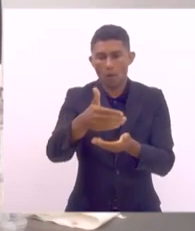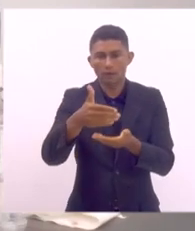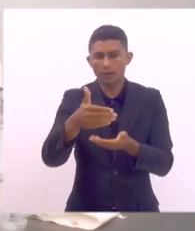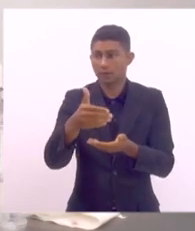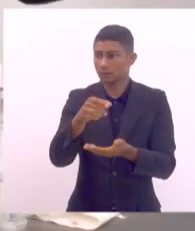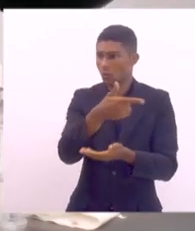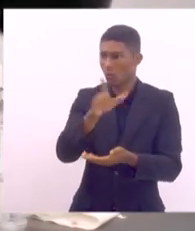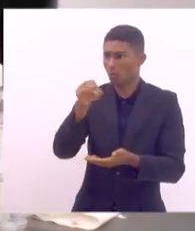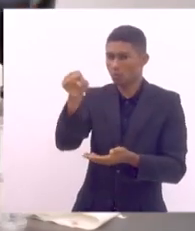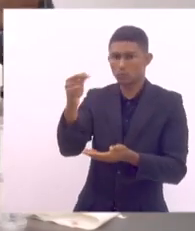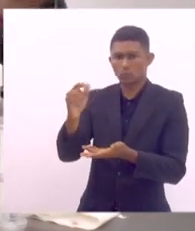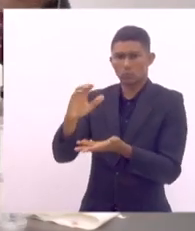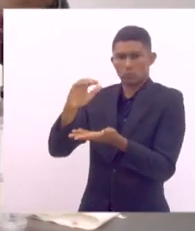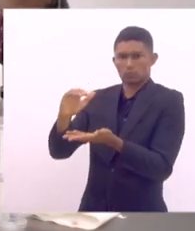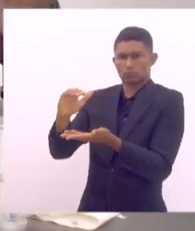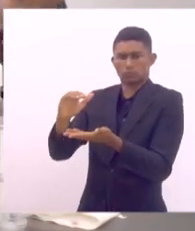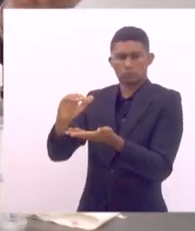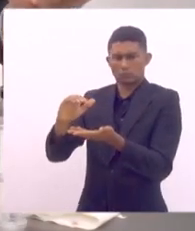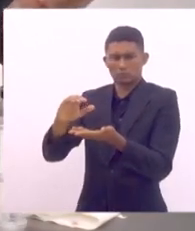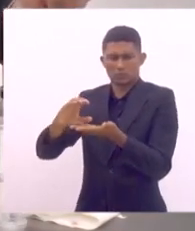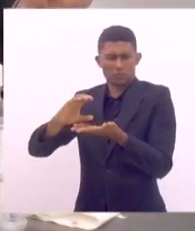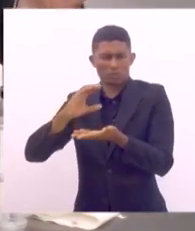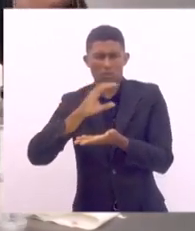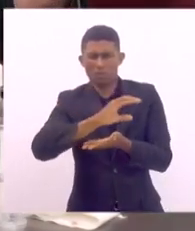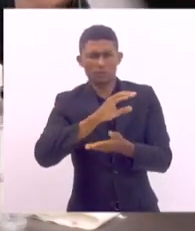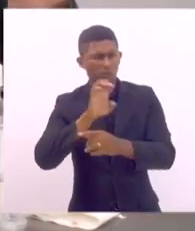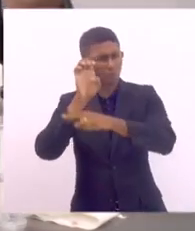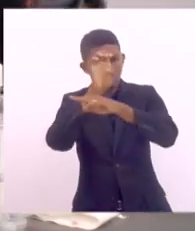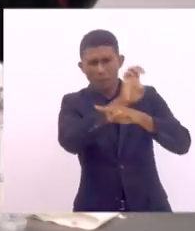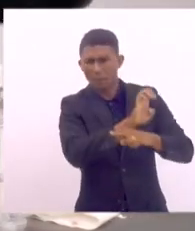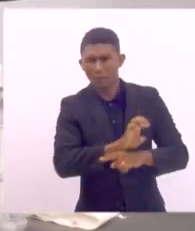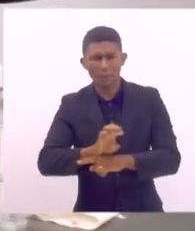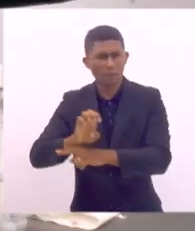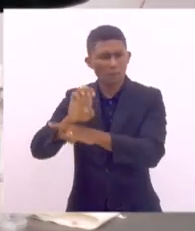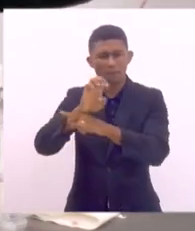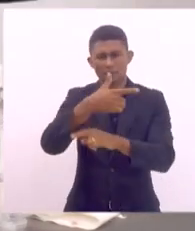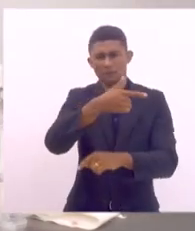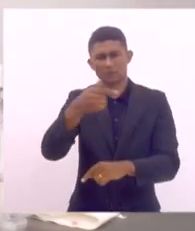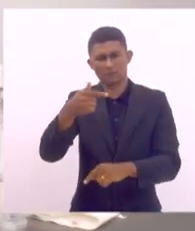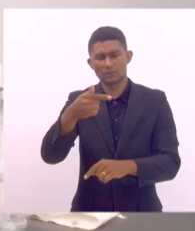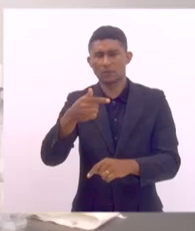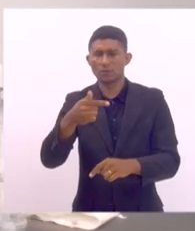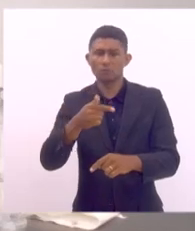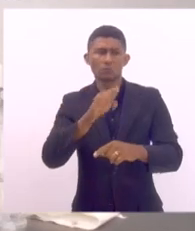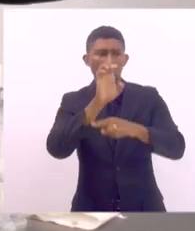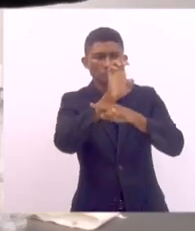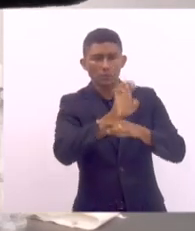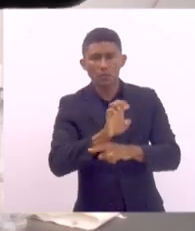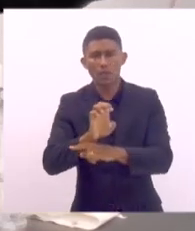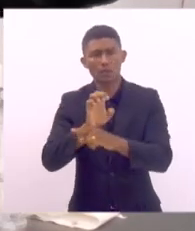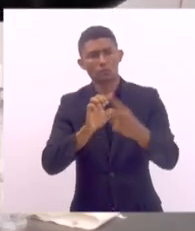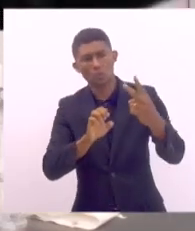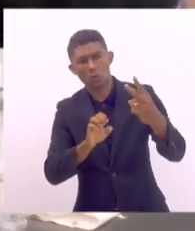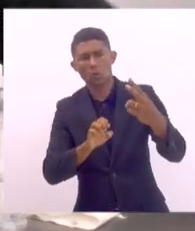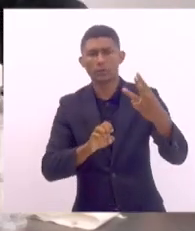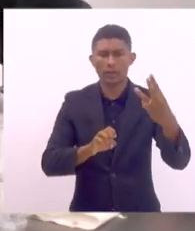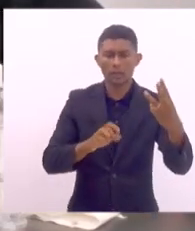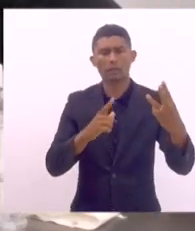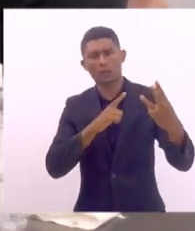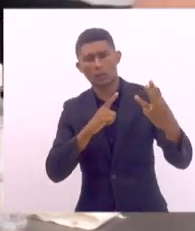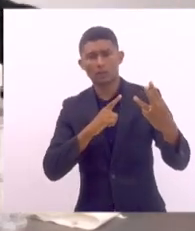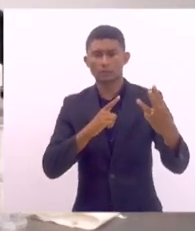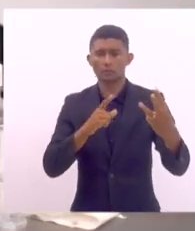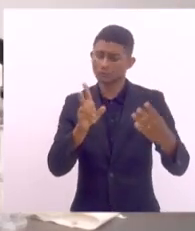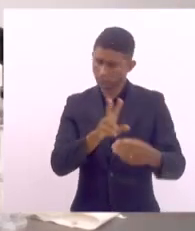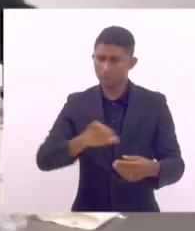outros num congresso de 27 unidades da federação, falar que dois ou três estados têm um recurso, claro que vai aprovar